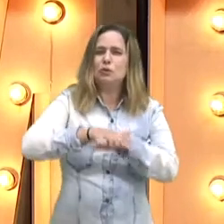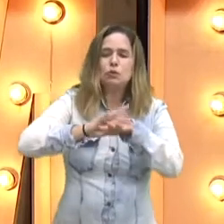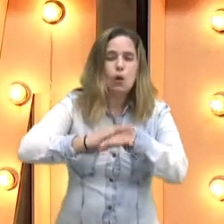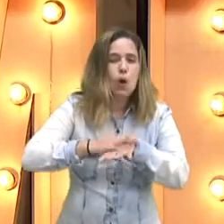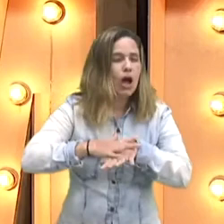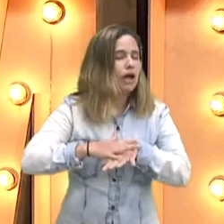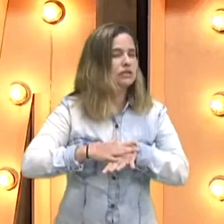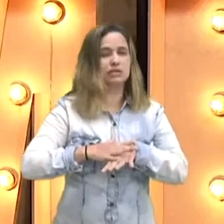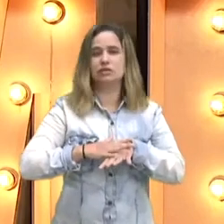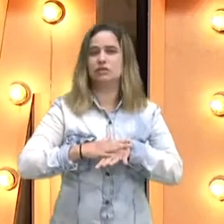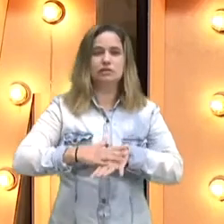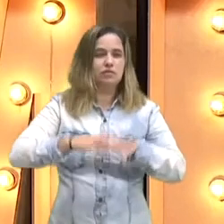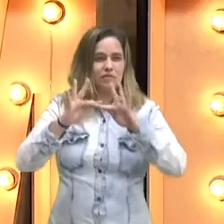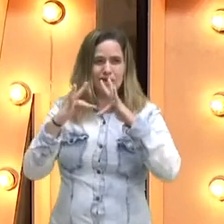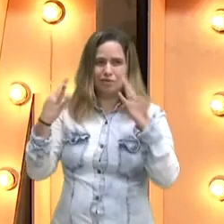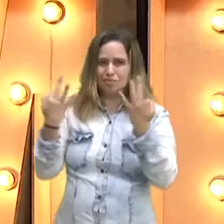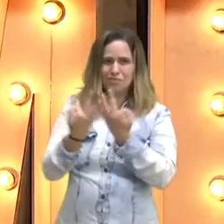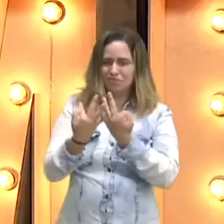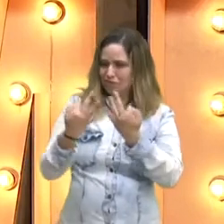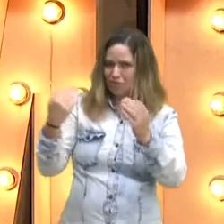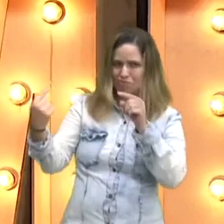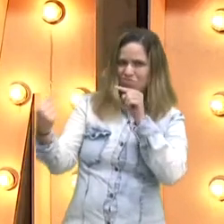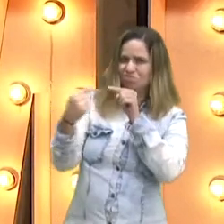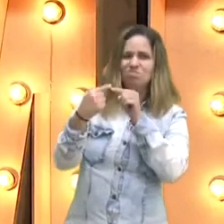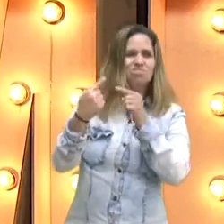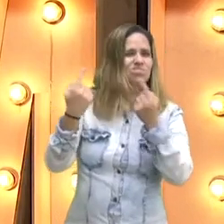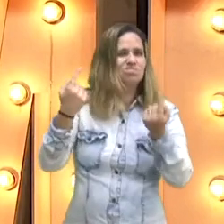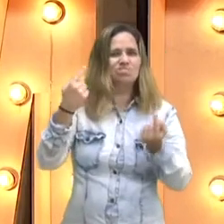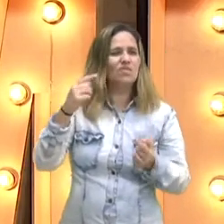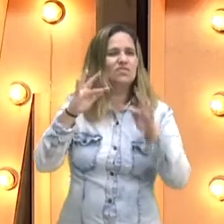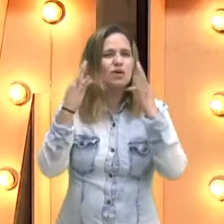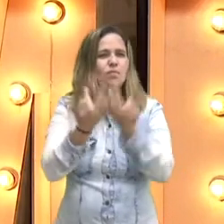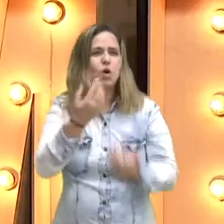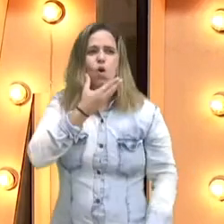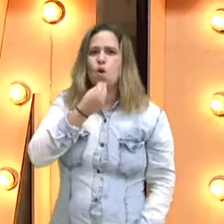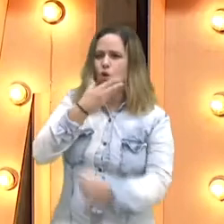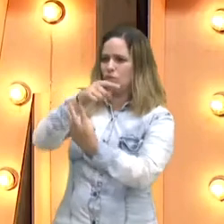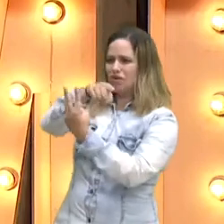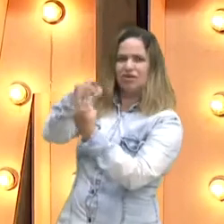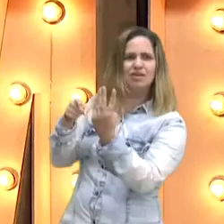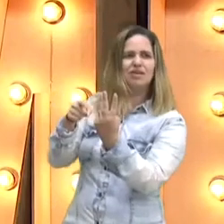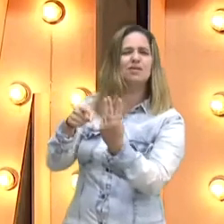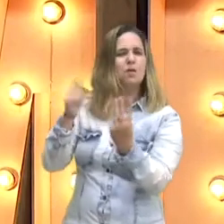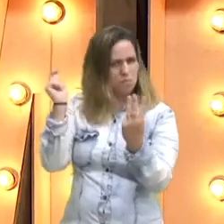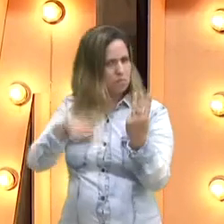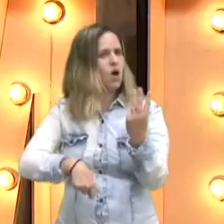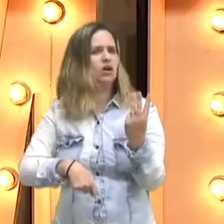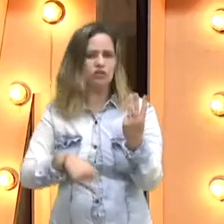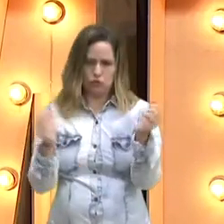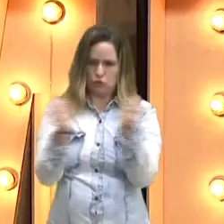um conceito de que tudo é família, três homens e uma mulher. Já tem um lugar que você pode registrar, três homens e uma